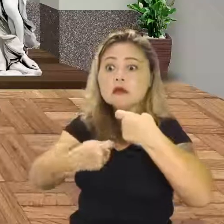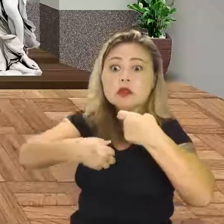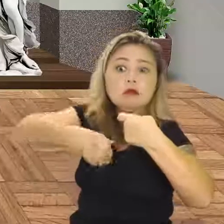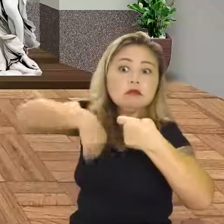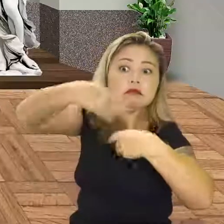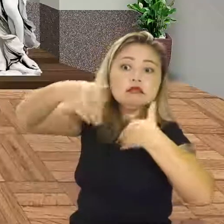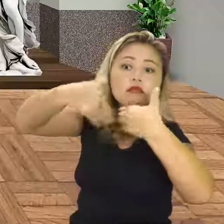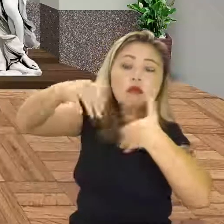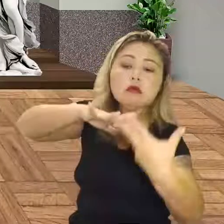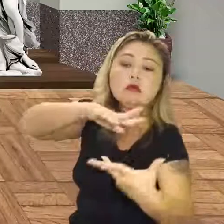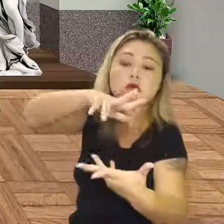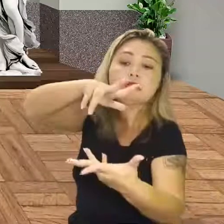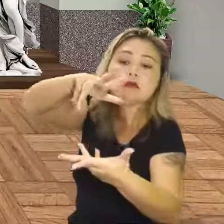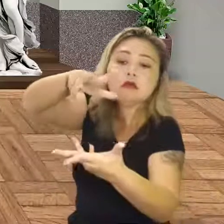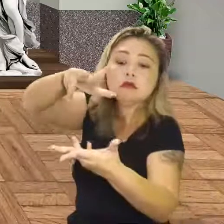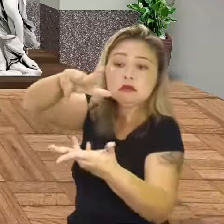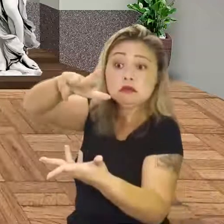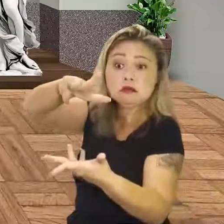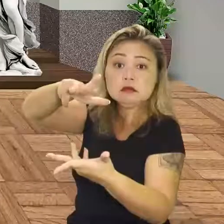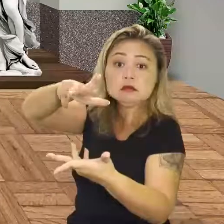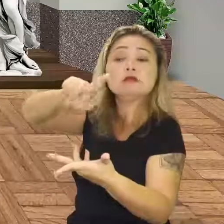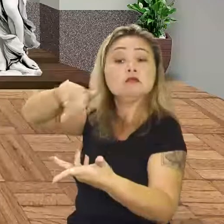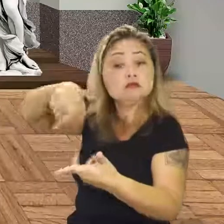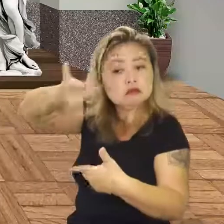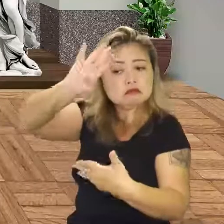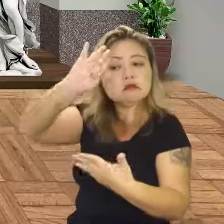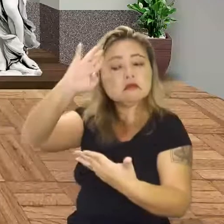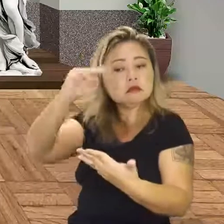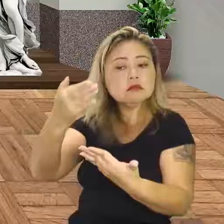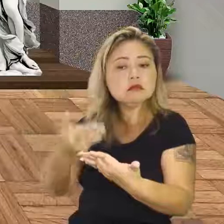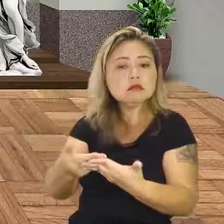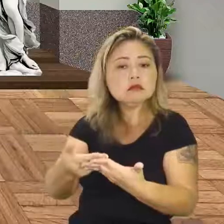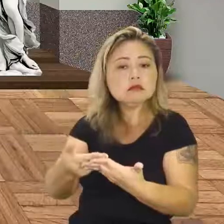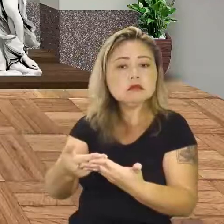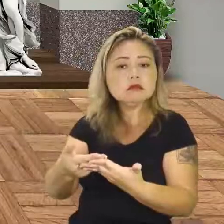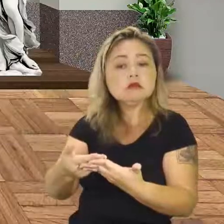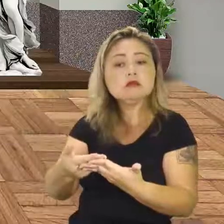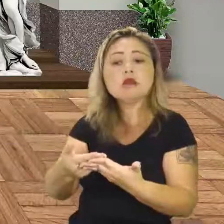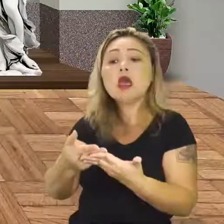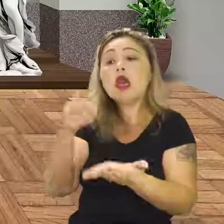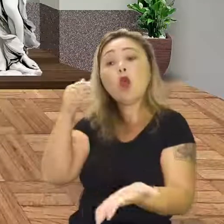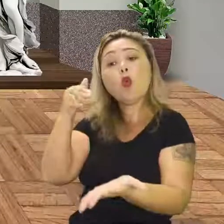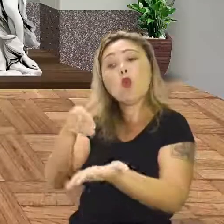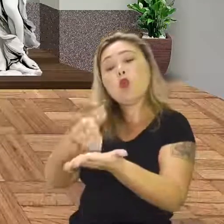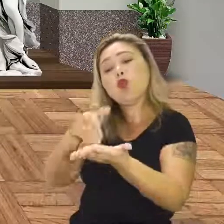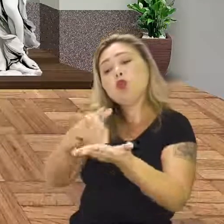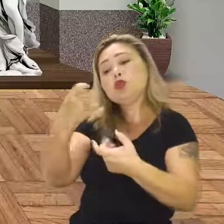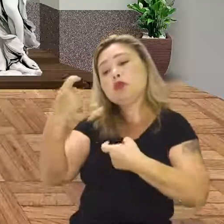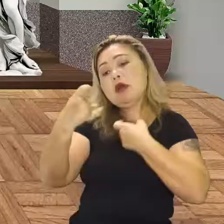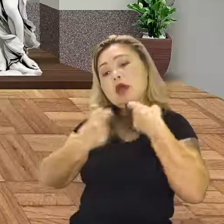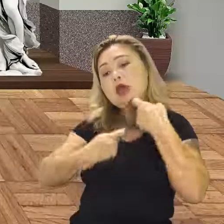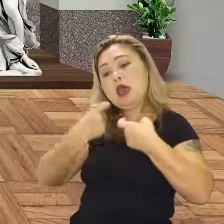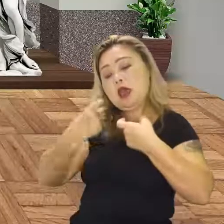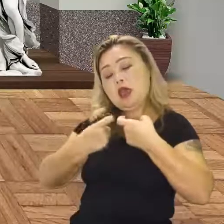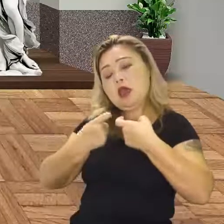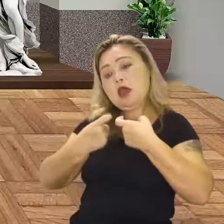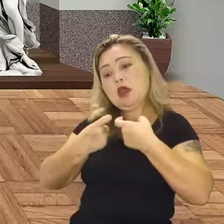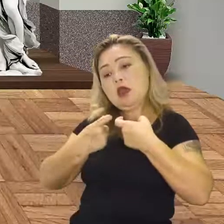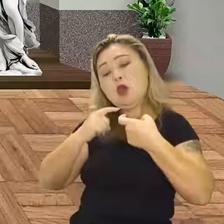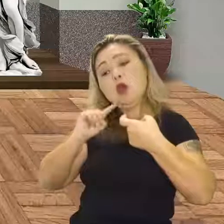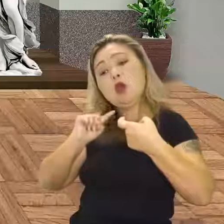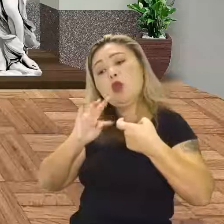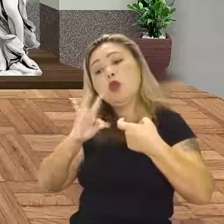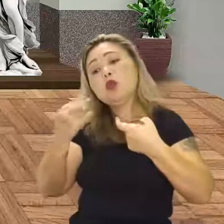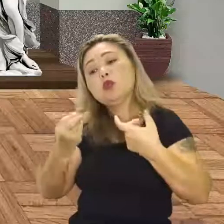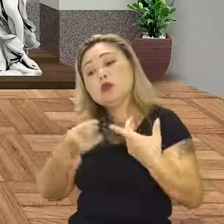mundiais. Senão, acredito que será a nossa última guerra e o nosso